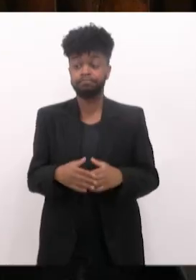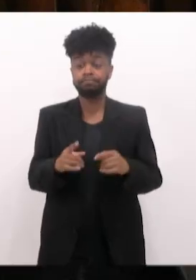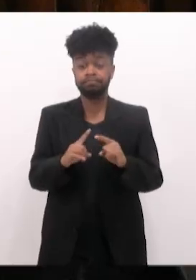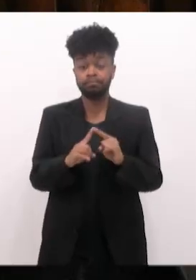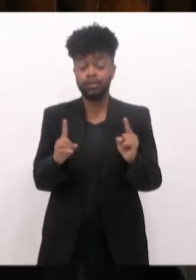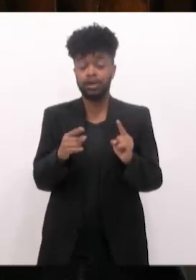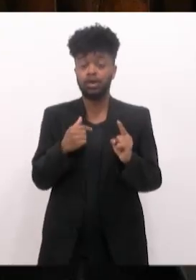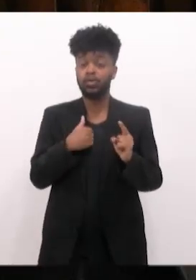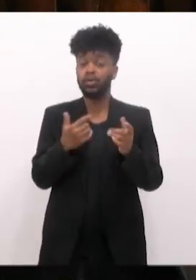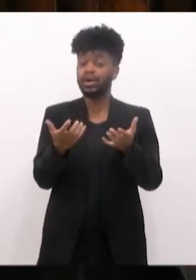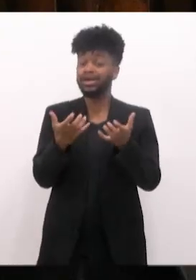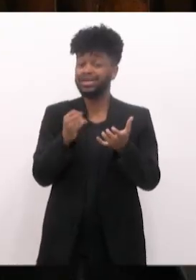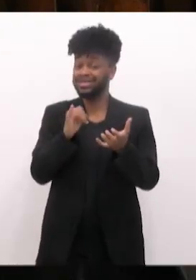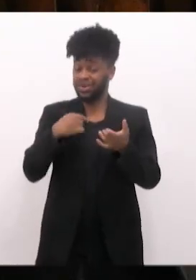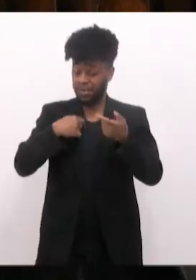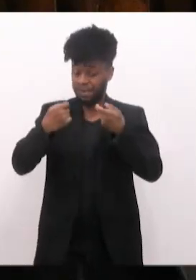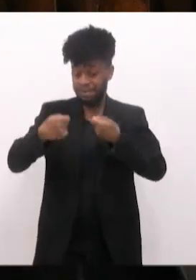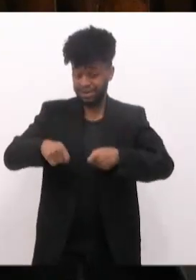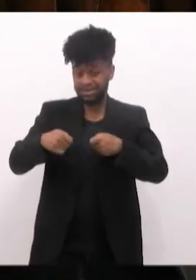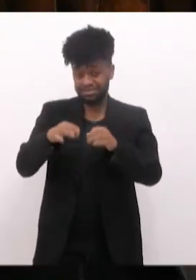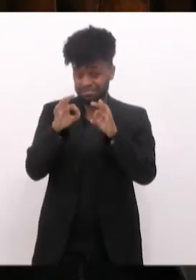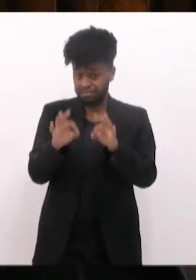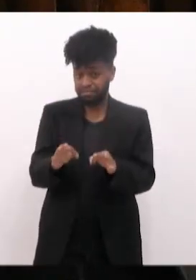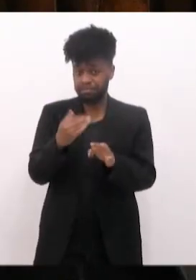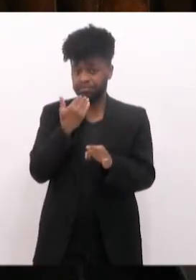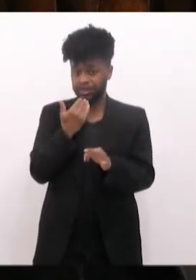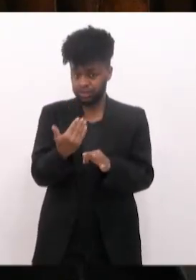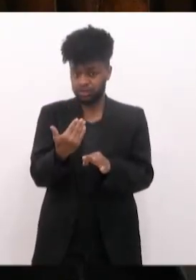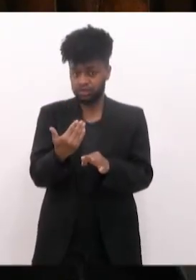gostaria, só de quando eu precisar pedir realmente